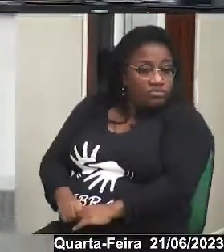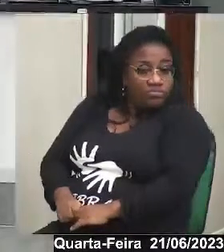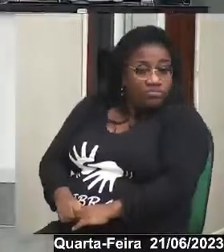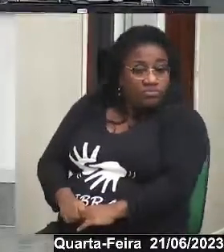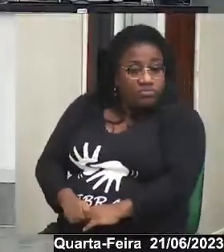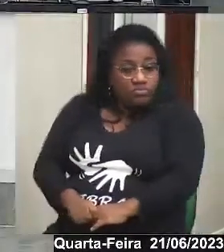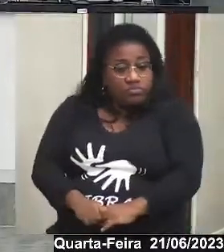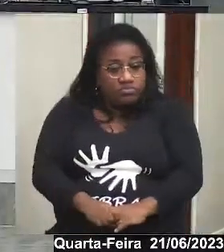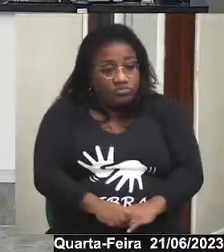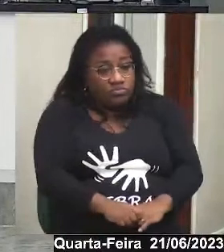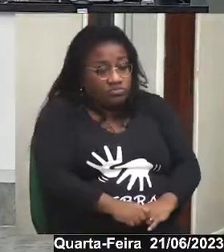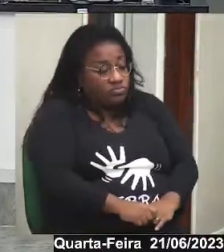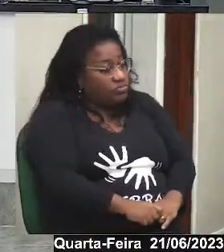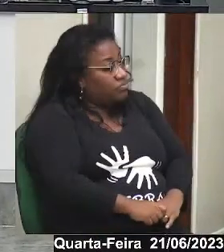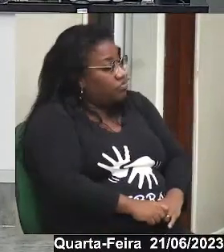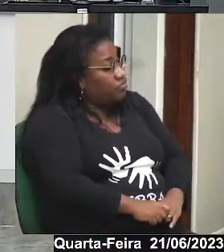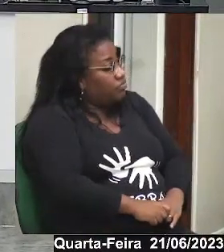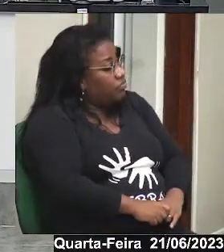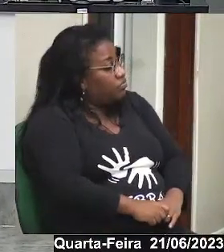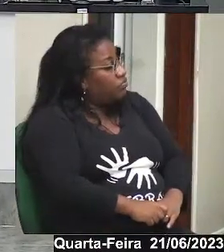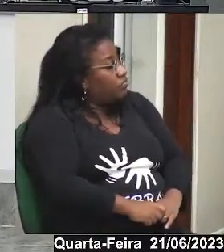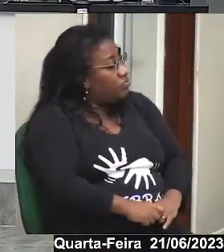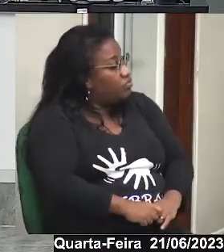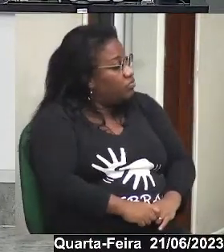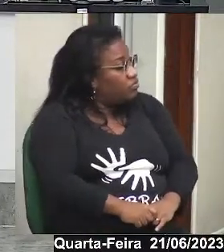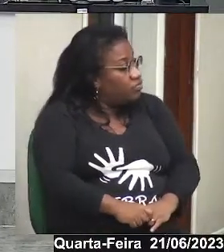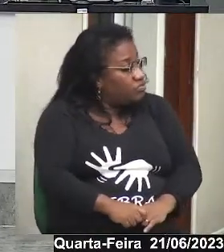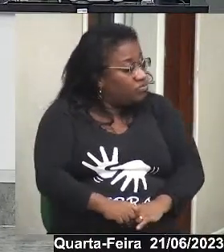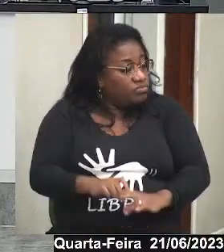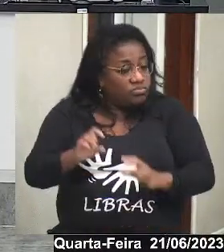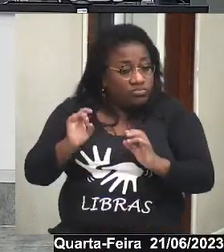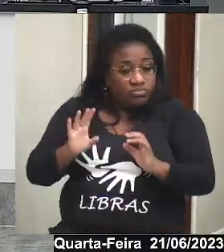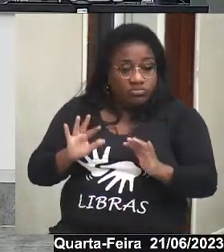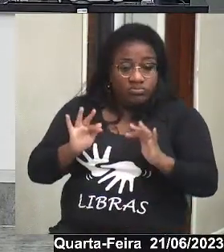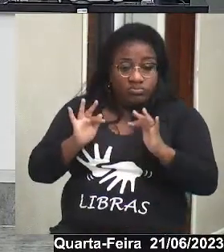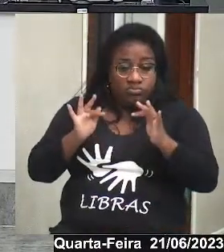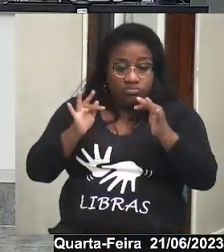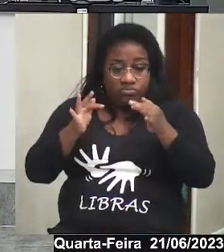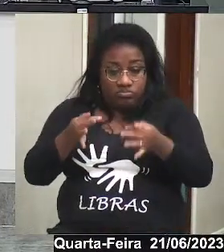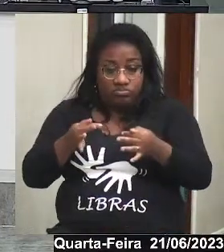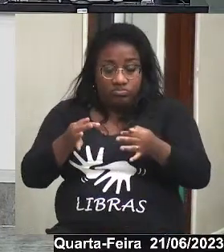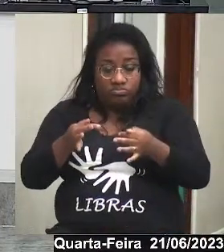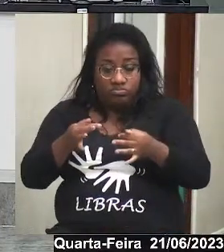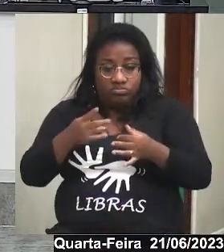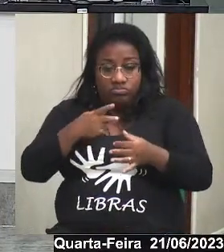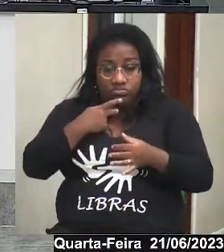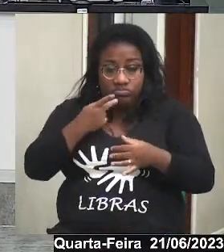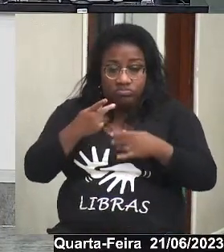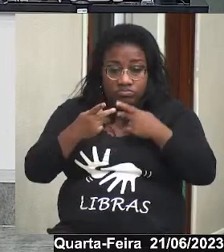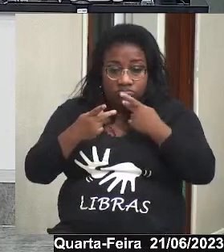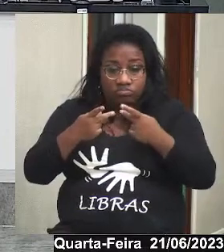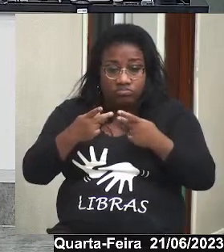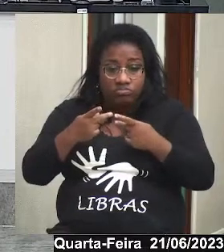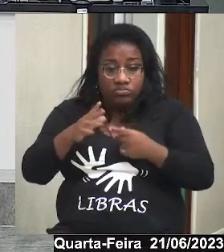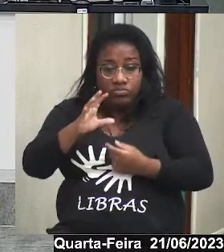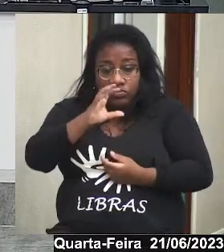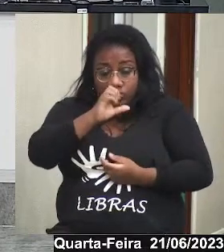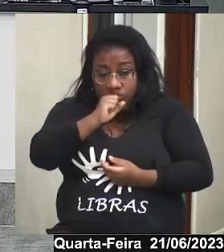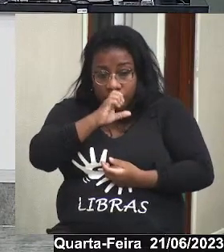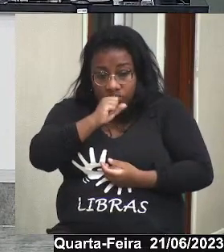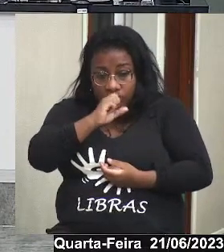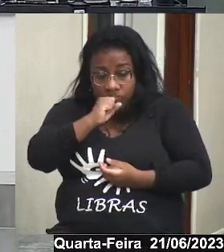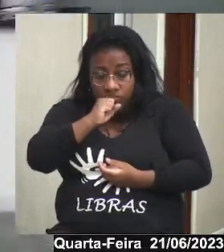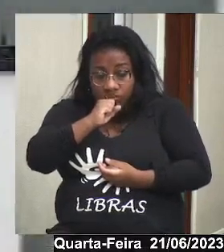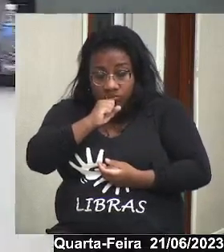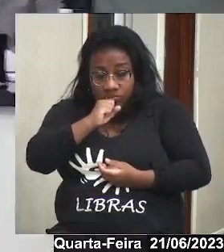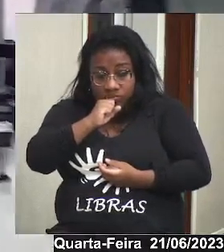Só para... Abel, aquela parte... Só para finalizar a minha fala aí,